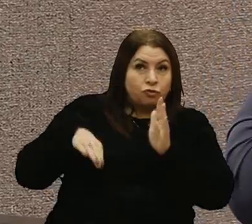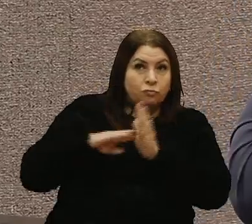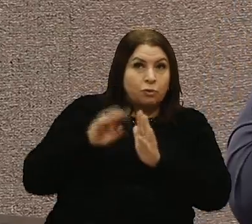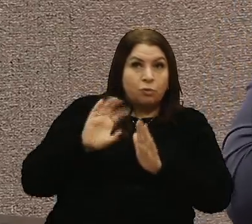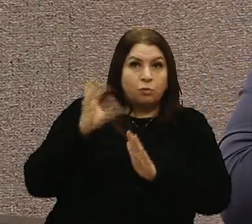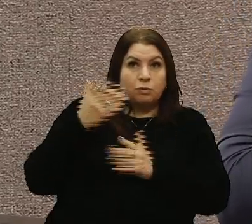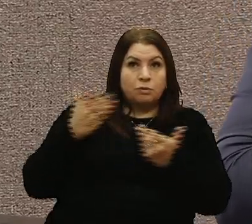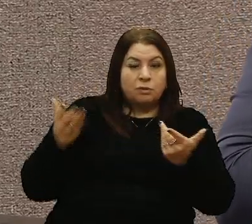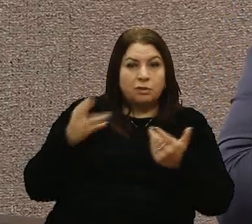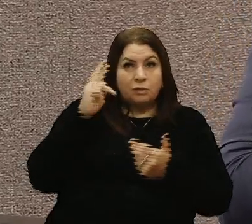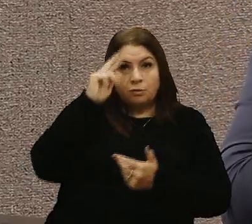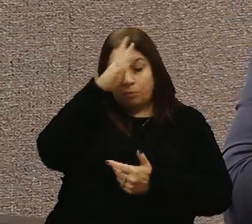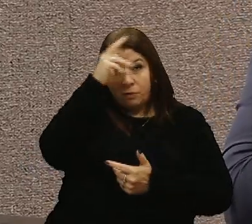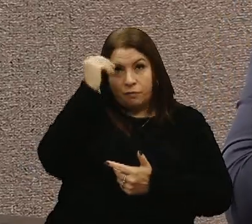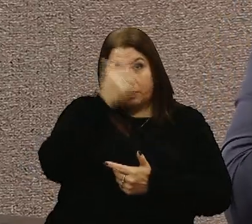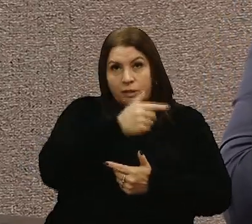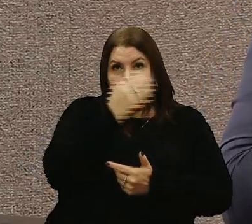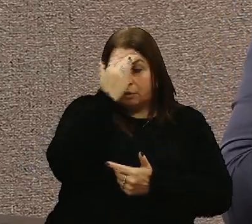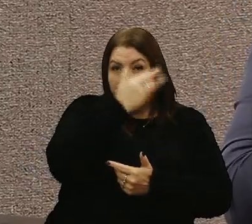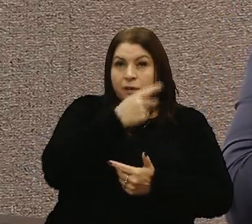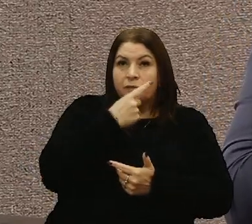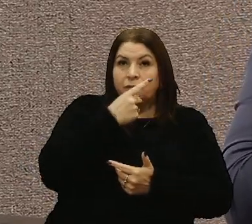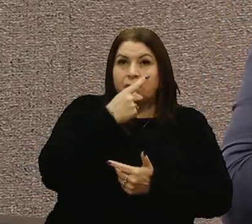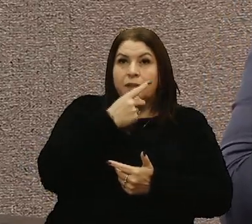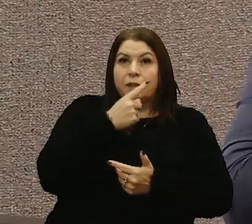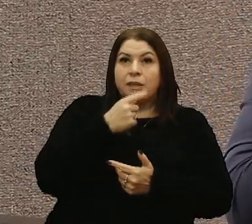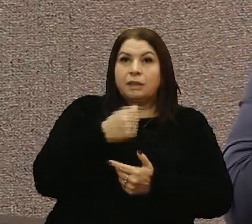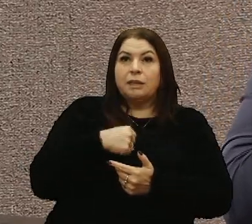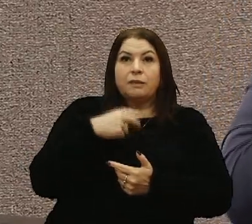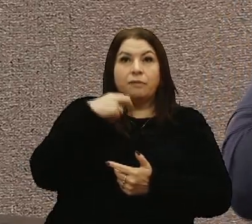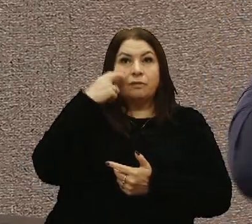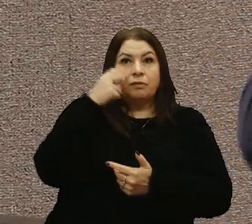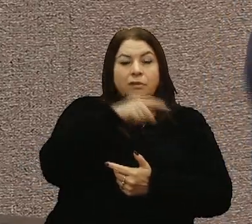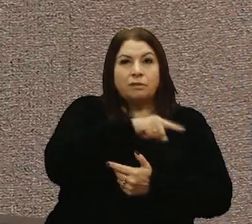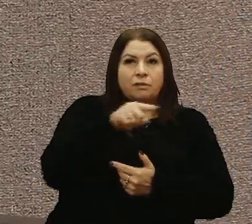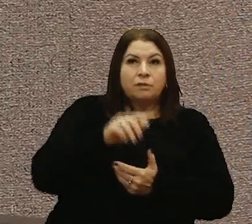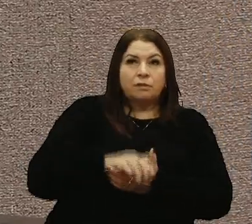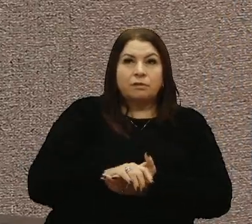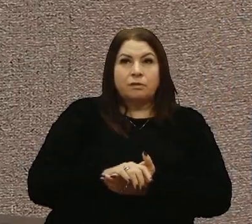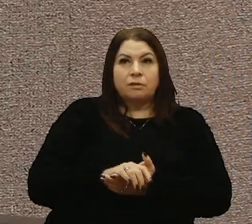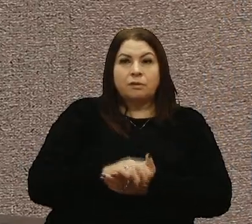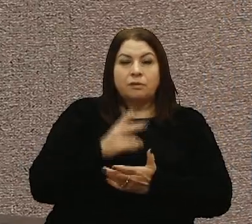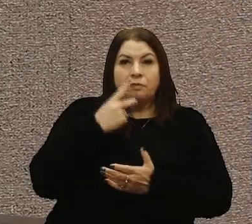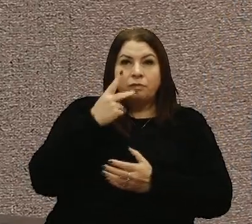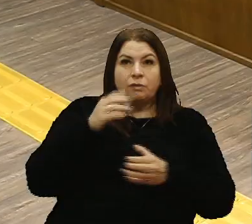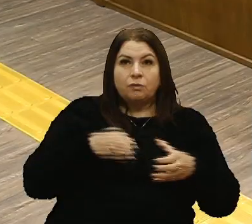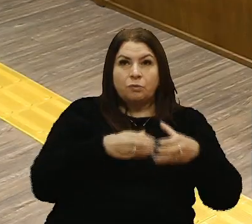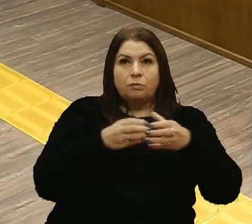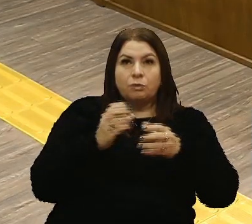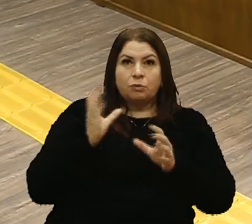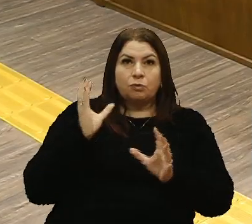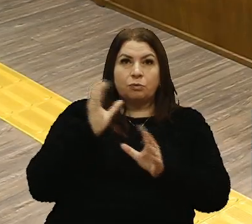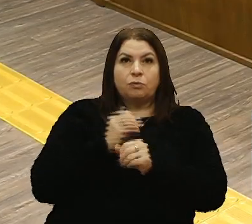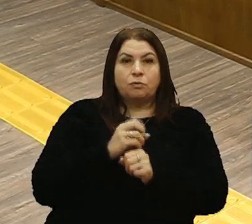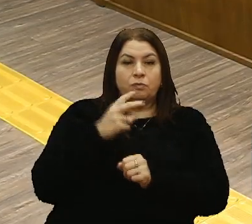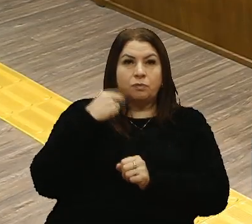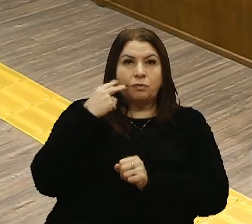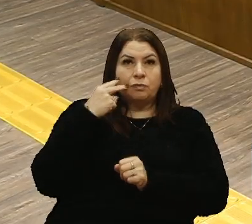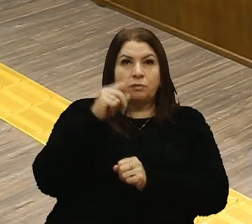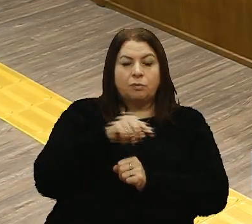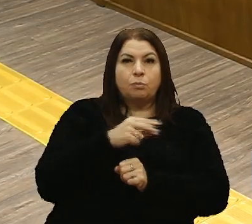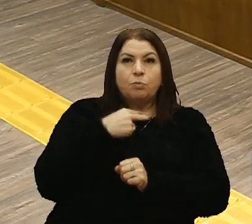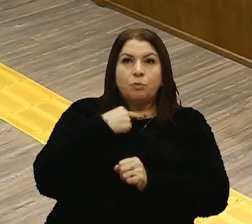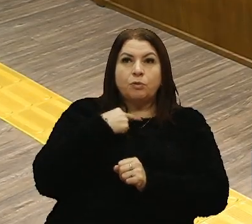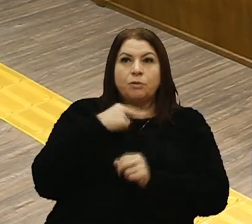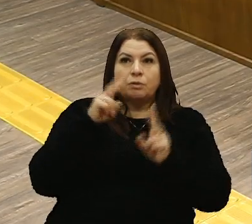acontece, o prefeito mesmo disse, é de ficar com vergonha. Eu não falei do Canaliza, vamos concluir rapidinho, vereador, senão eu não vou poder